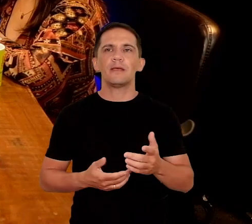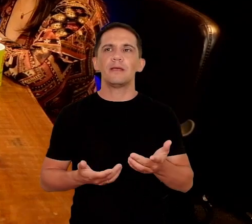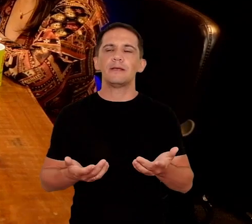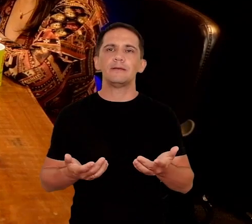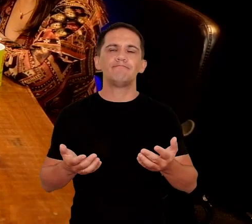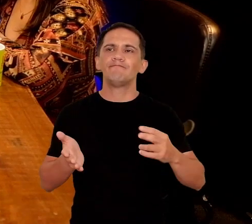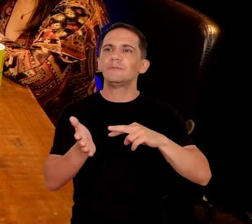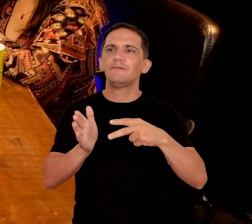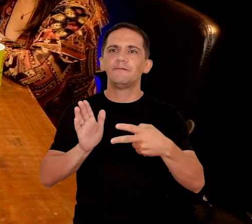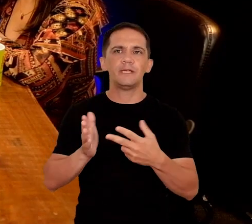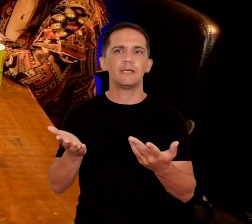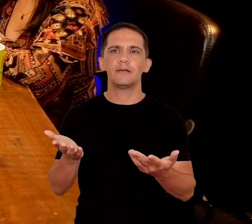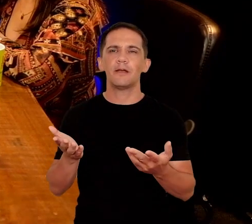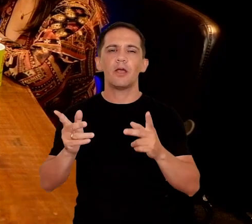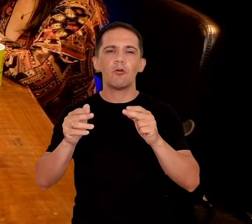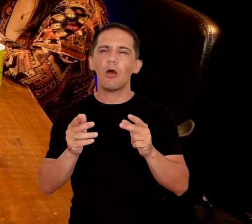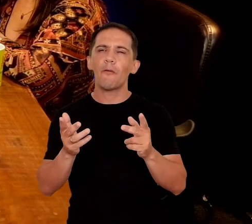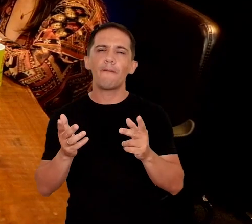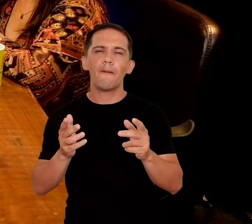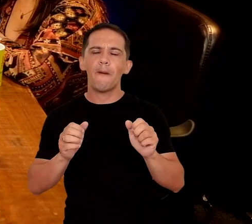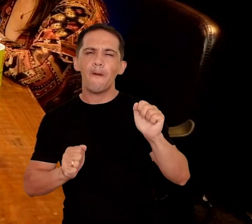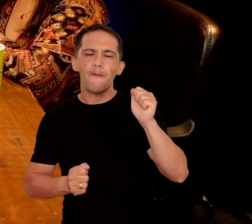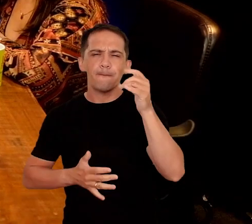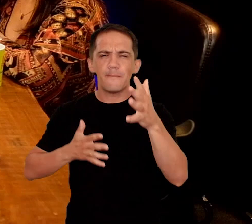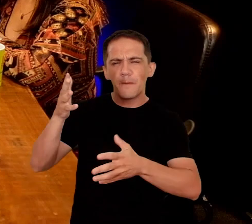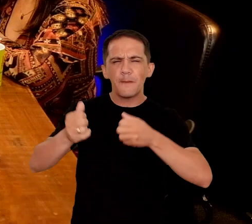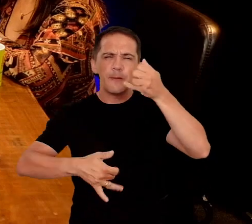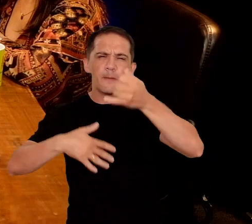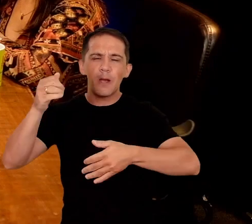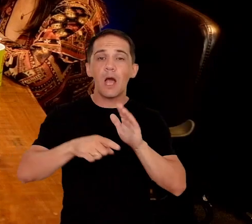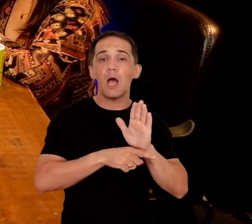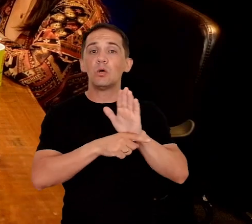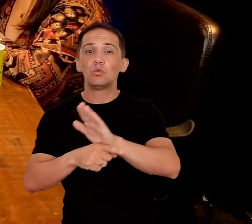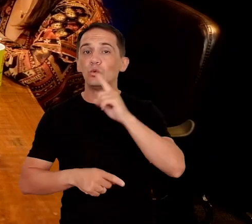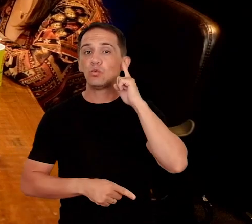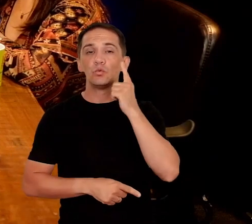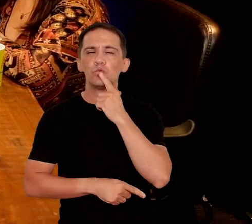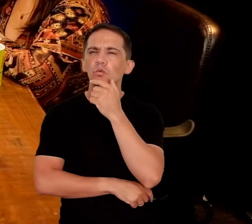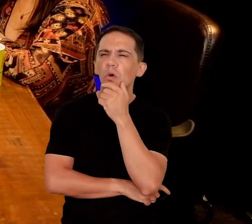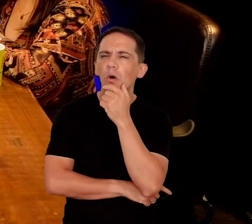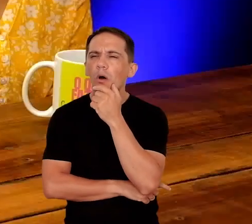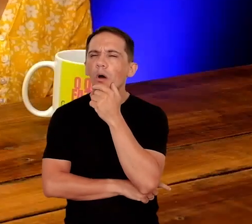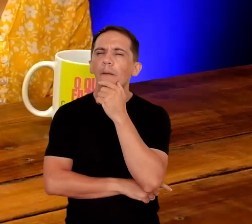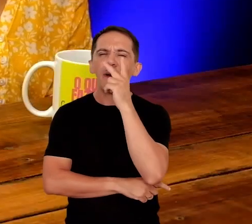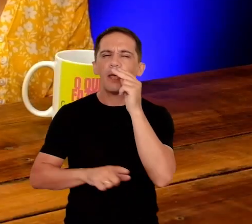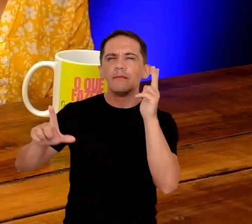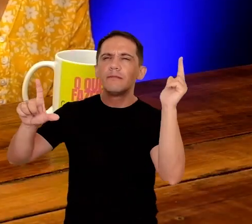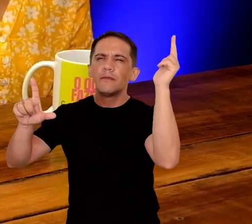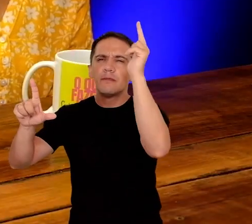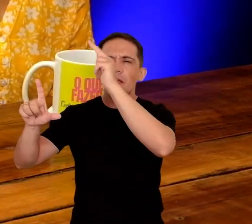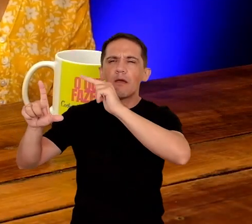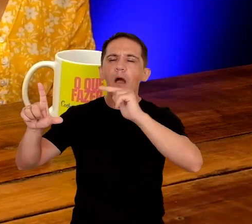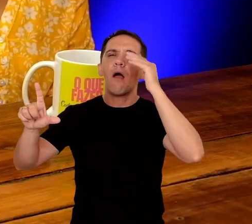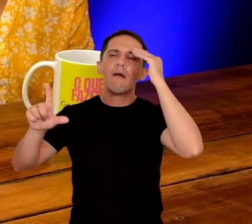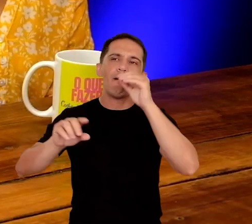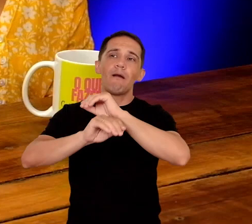é quando tu desenha o sinal para os surdos, digamos assim, né? Então, por exemplo, tinha uma pessoa lá numa casa e